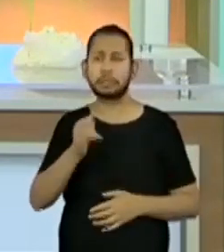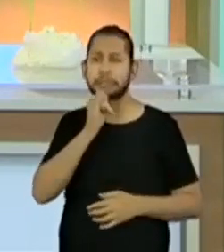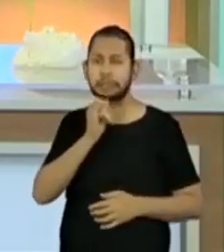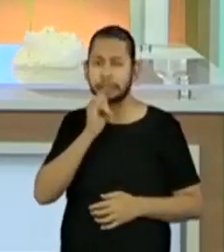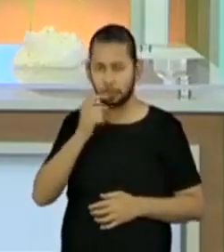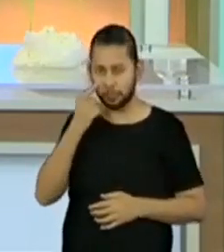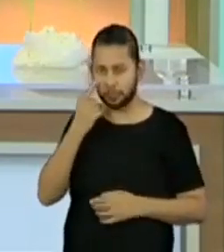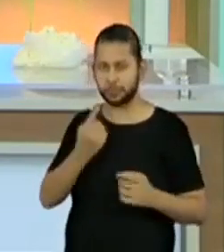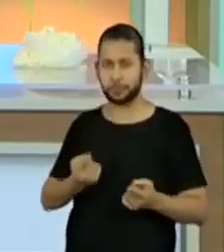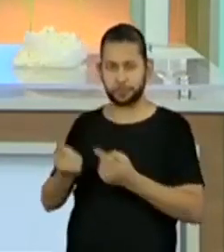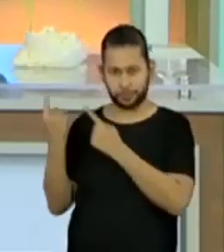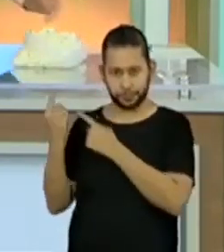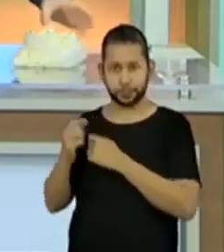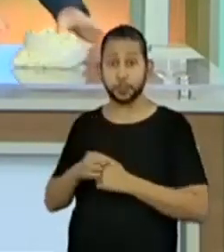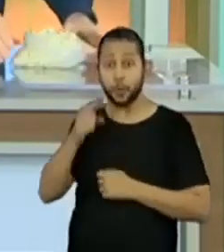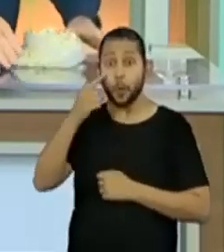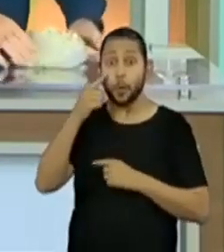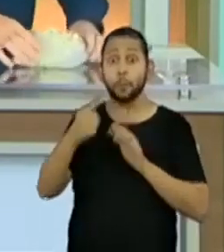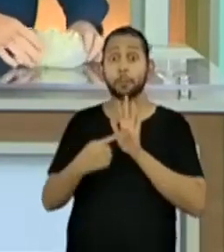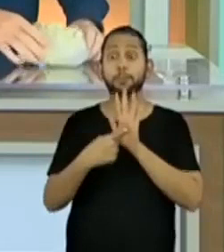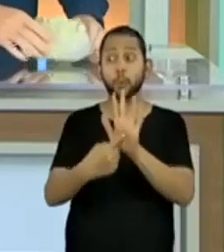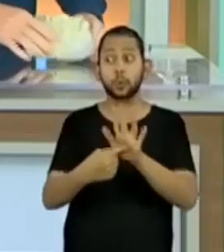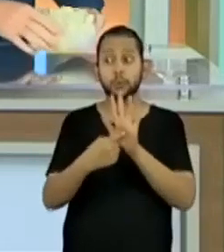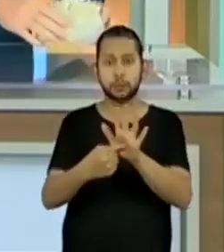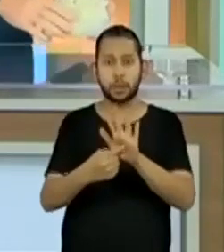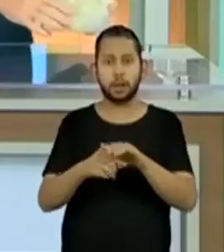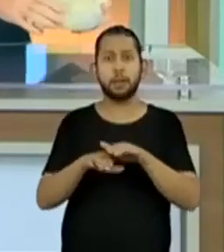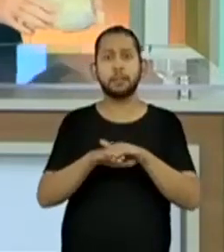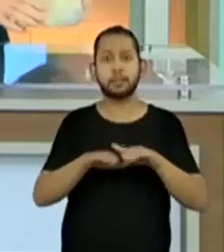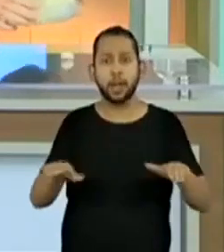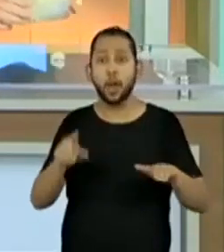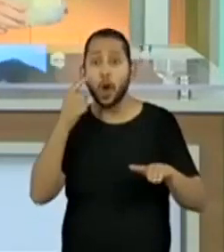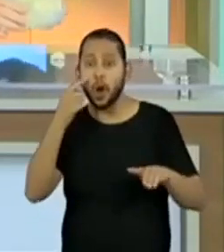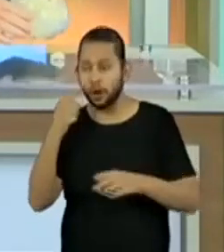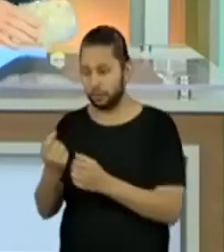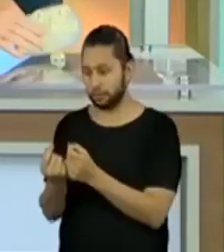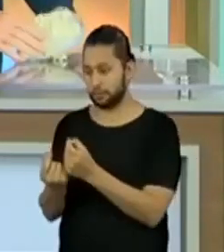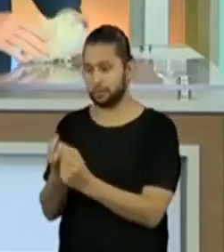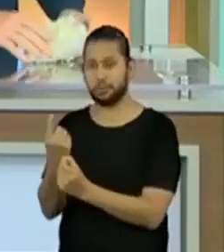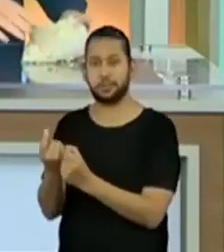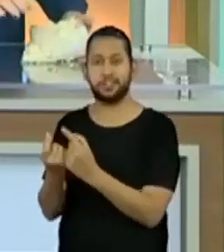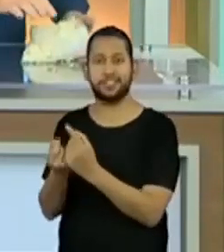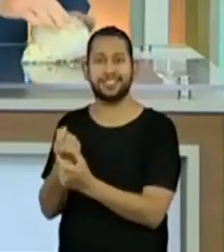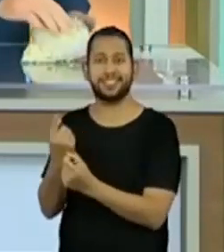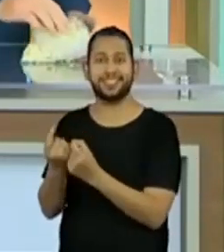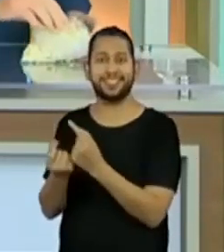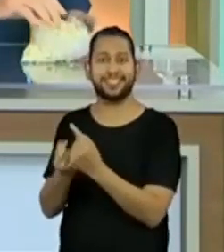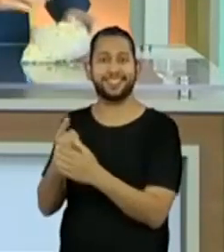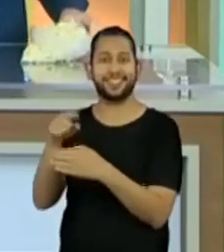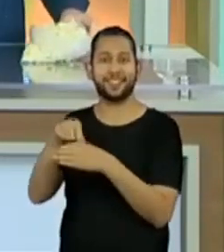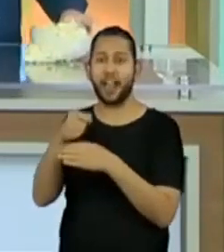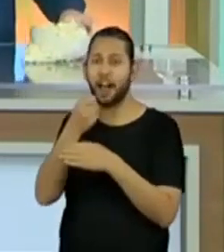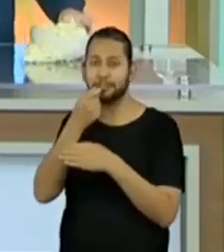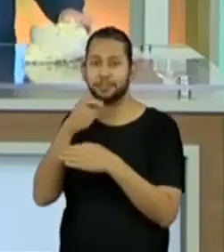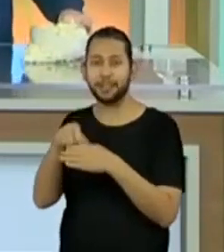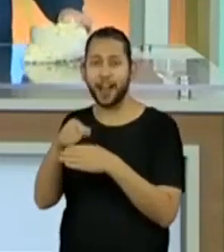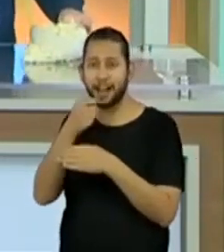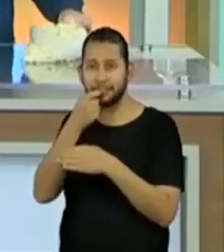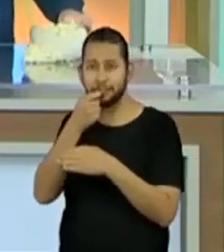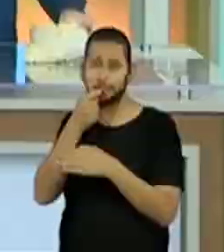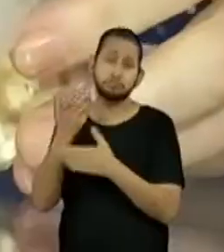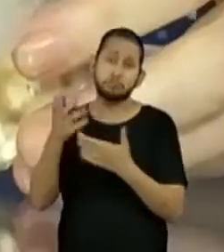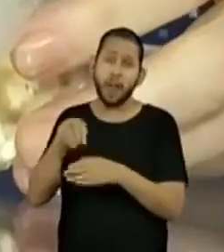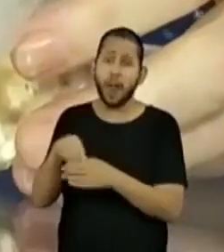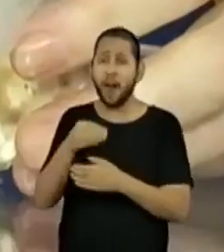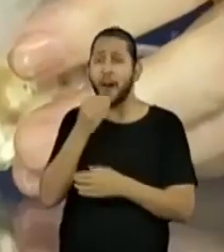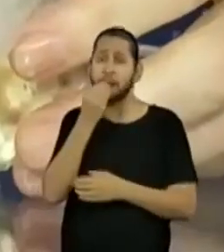exemplo. Eu tenho aqui uma pipoca. Nós temos aqui a pipoca e ela é um